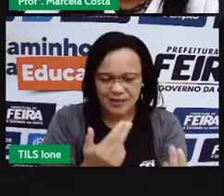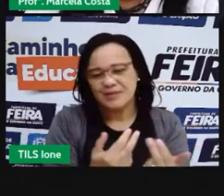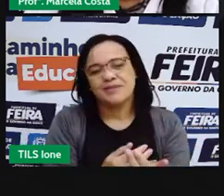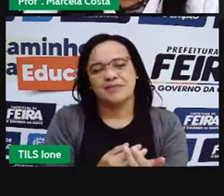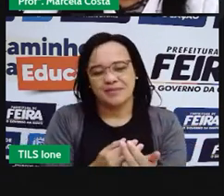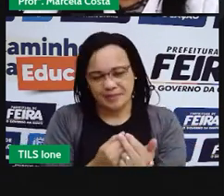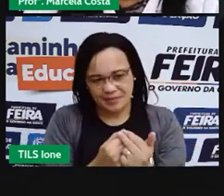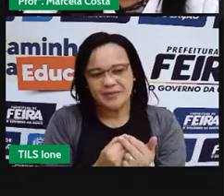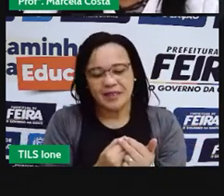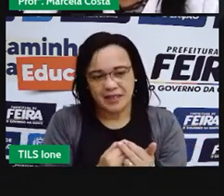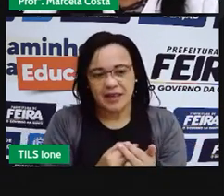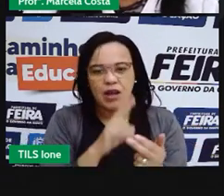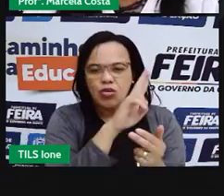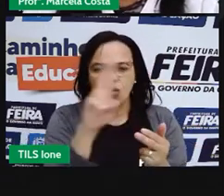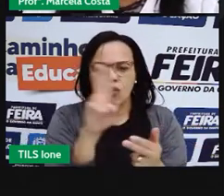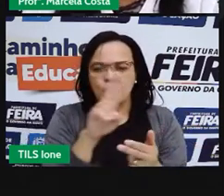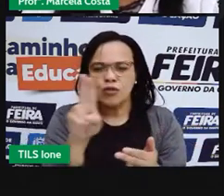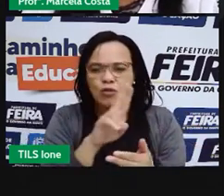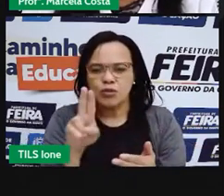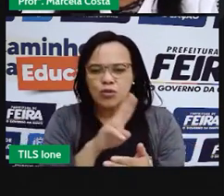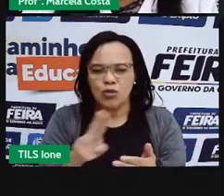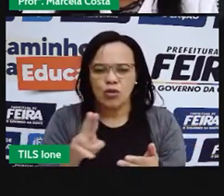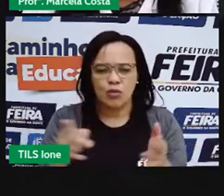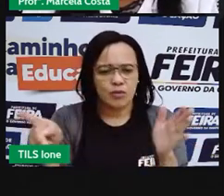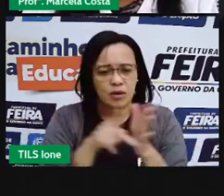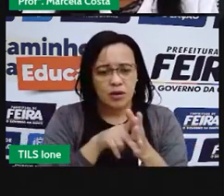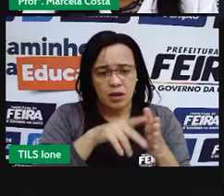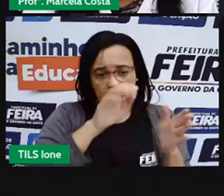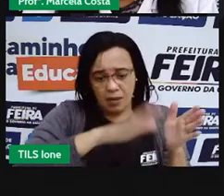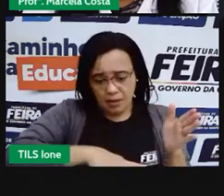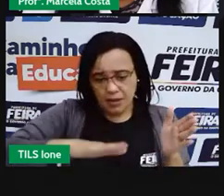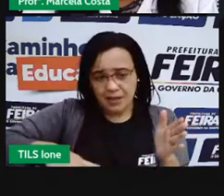da literatura infantil.